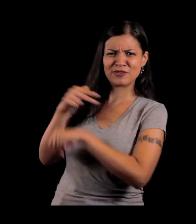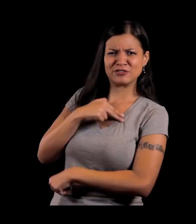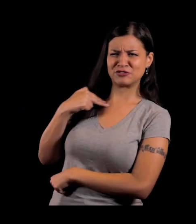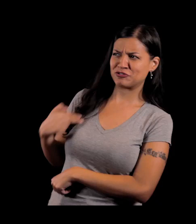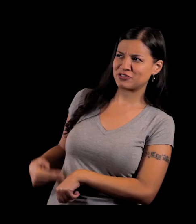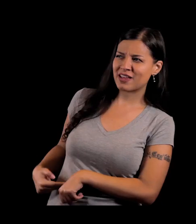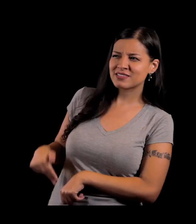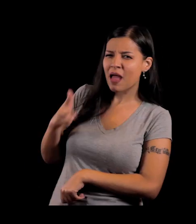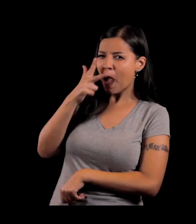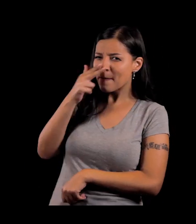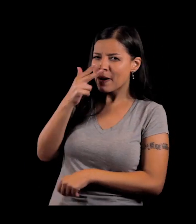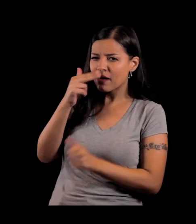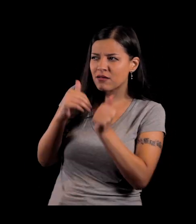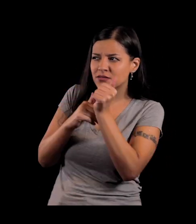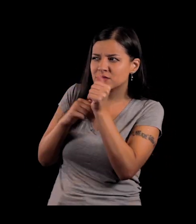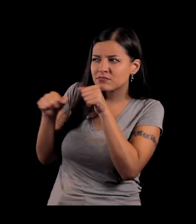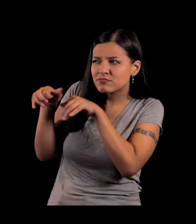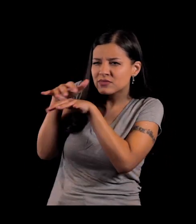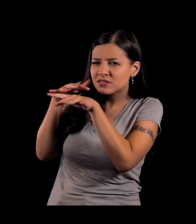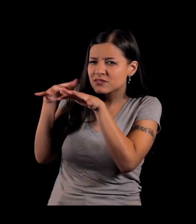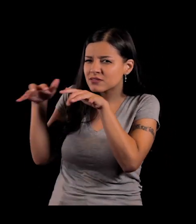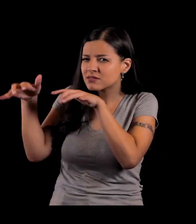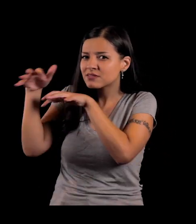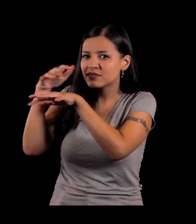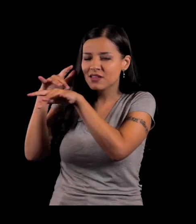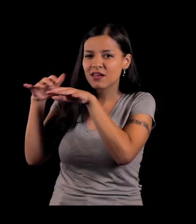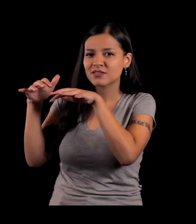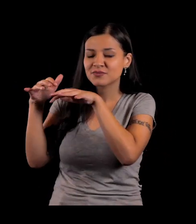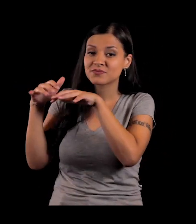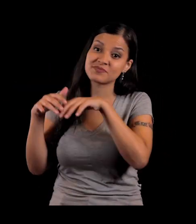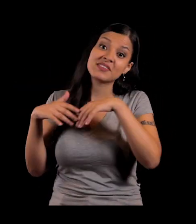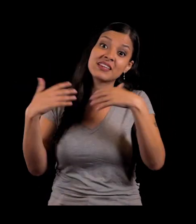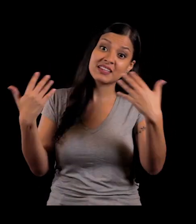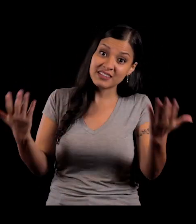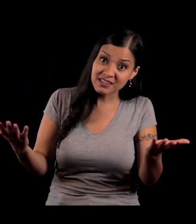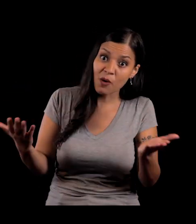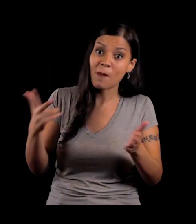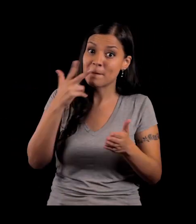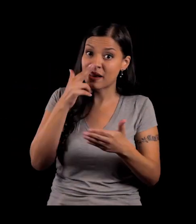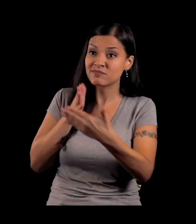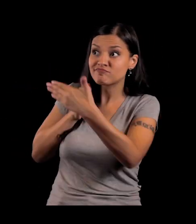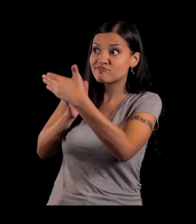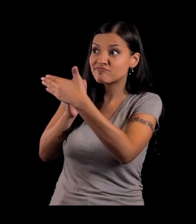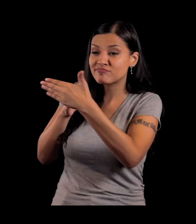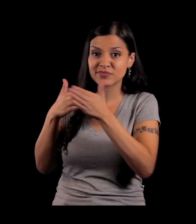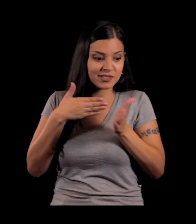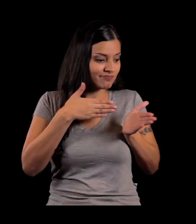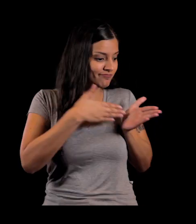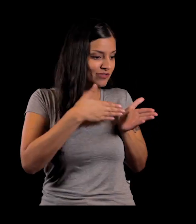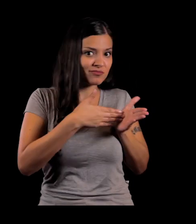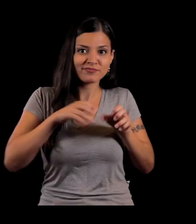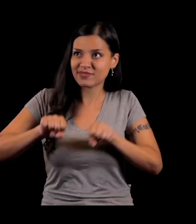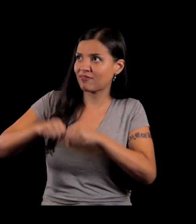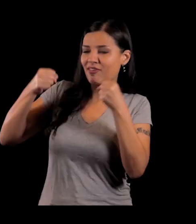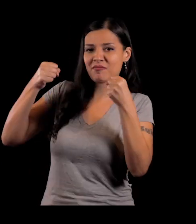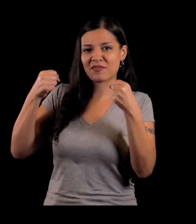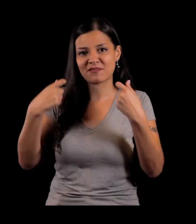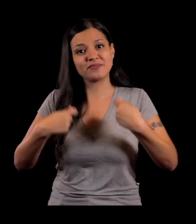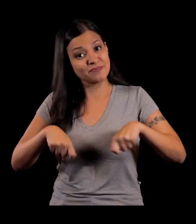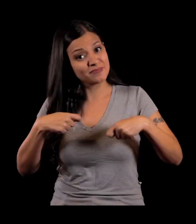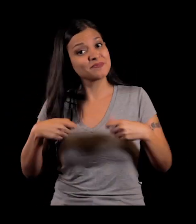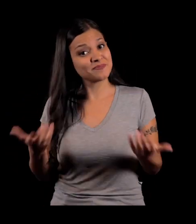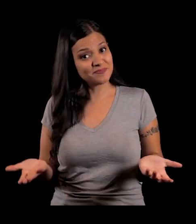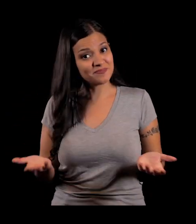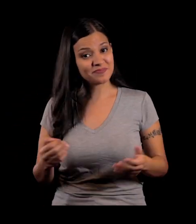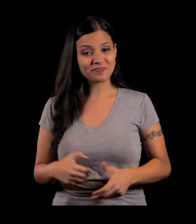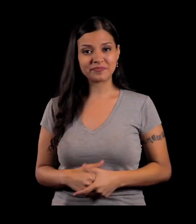a coisa mais misteriosa, não é? Então, temos de quebrar este mistério. Para mim, o mais